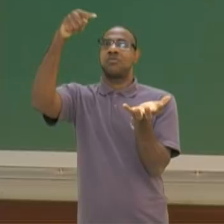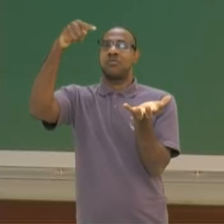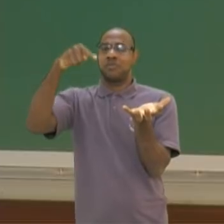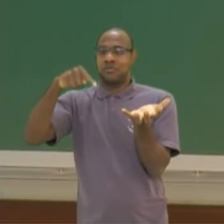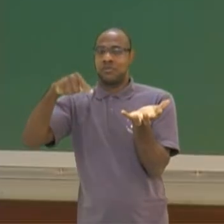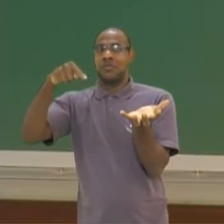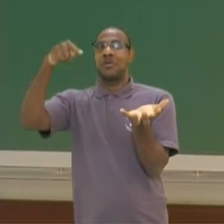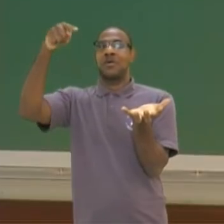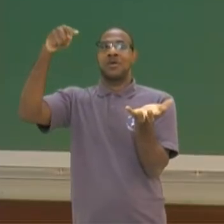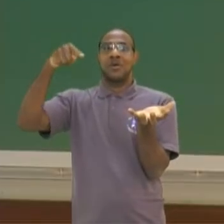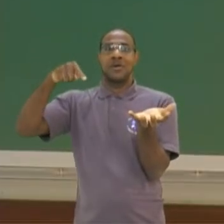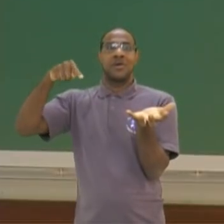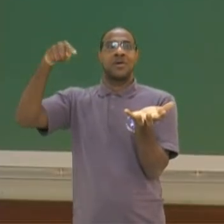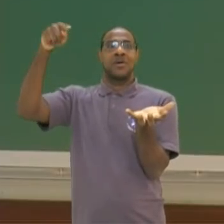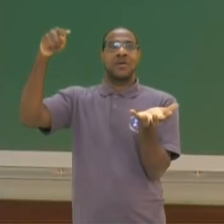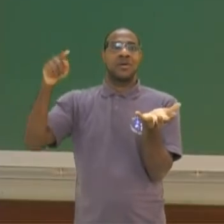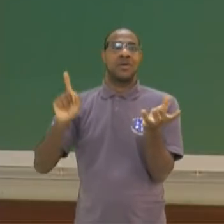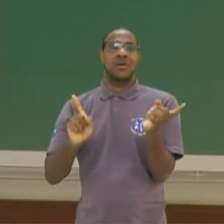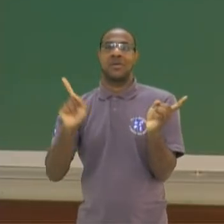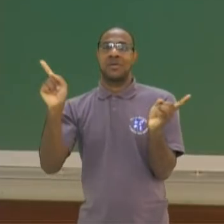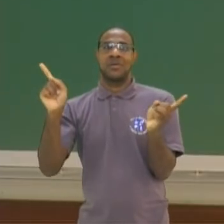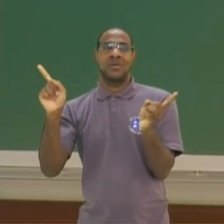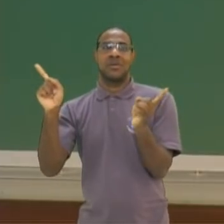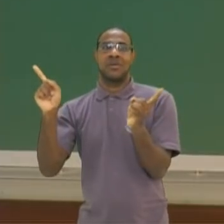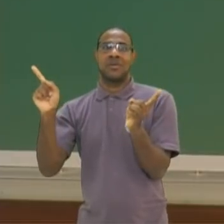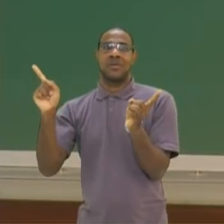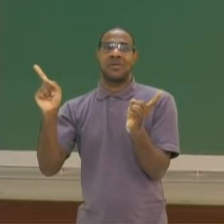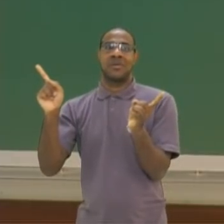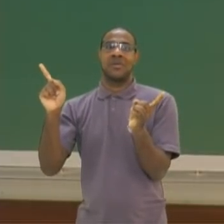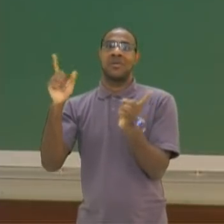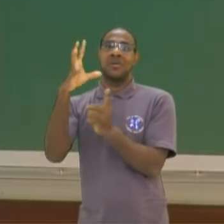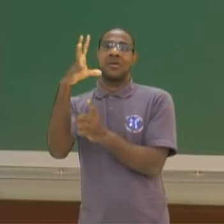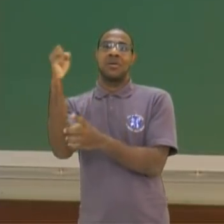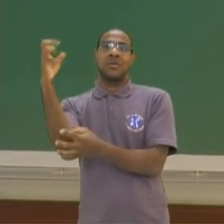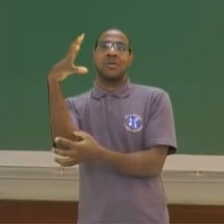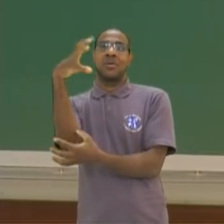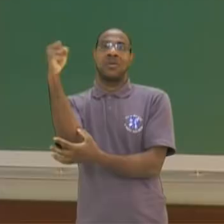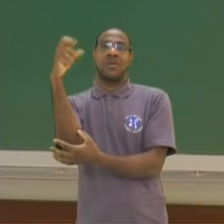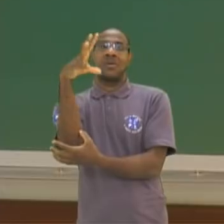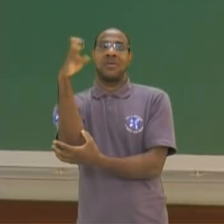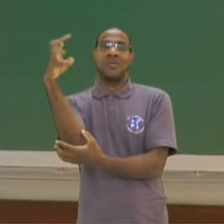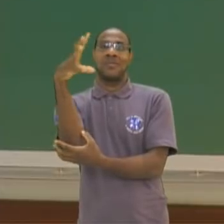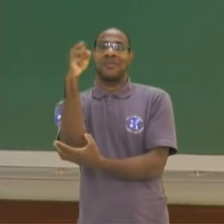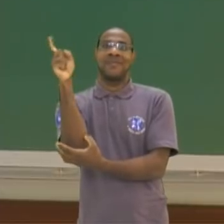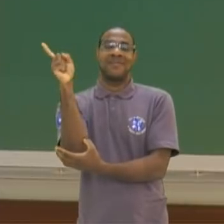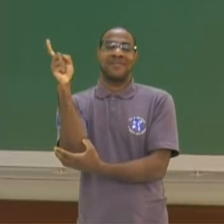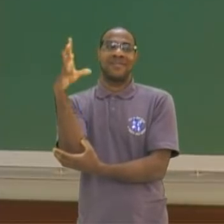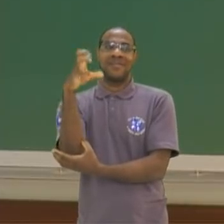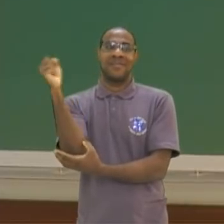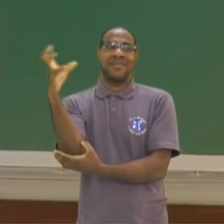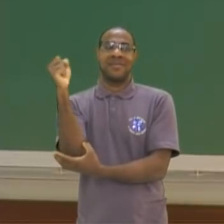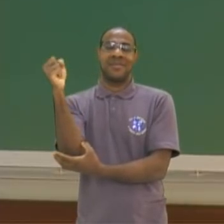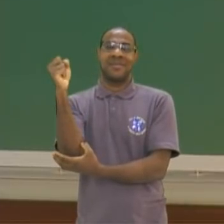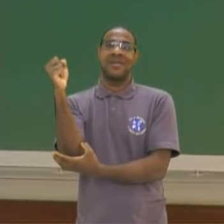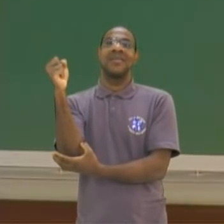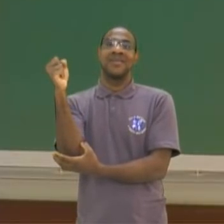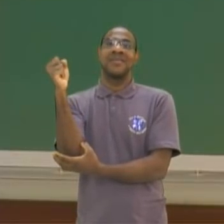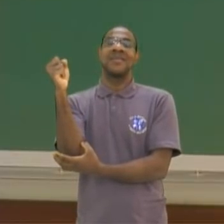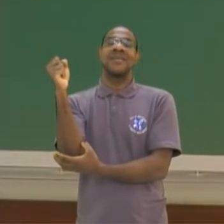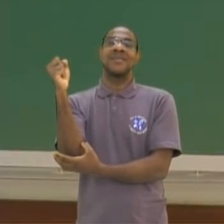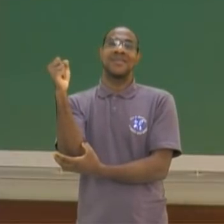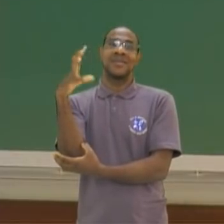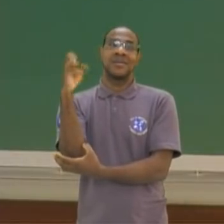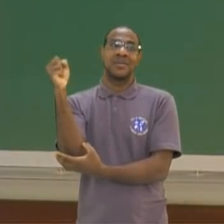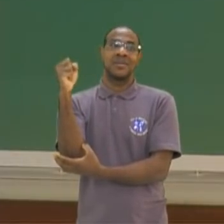solo, até ela chegar numa antena receptora que pega este sinal de rádio